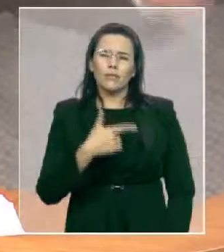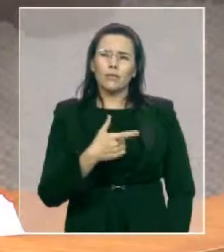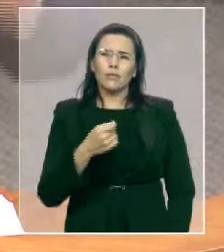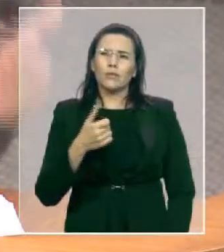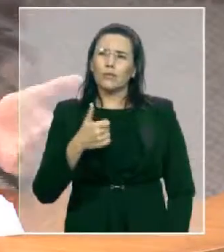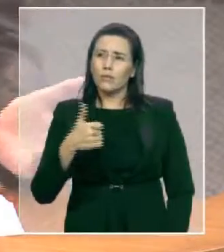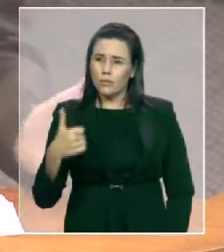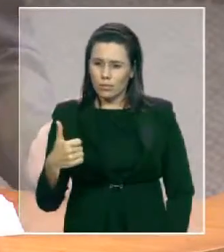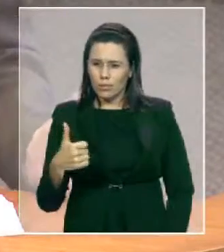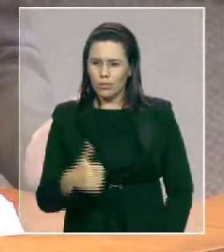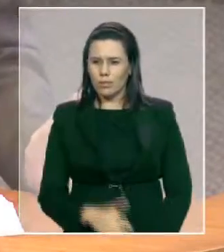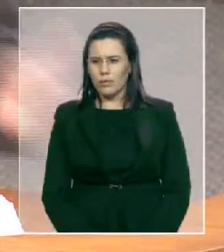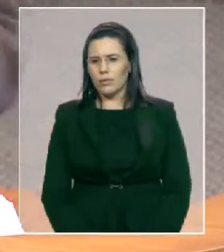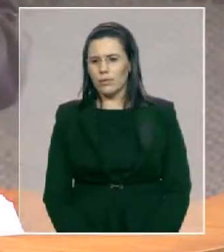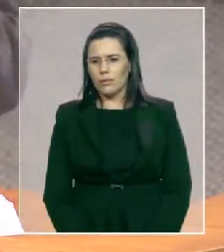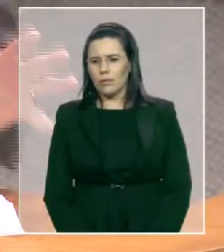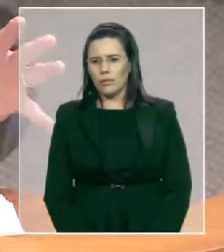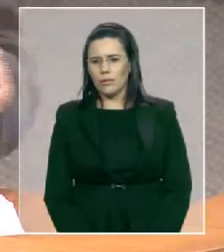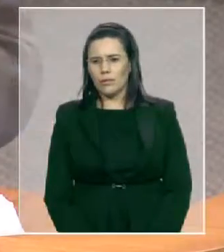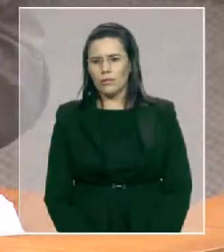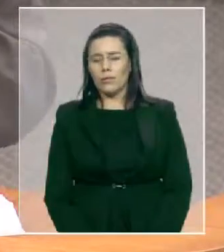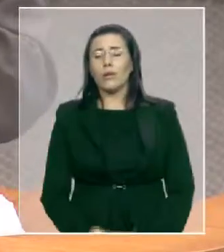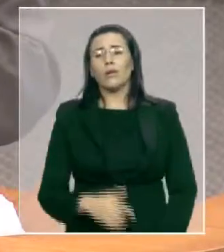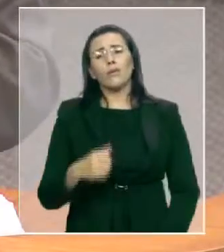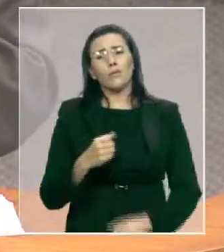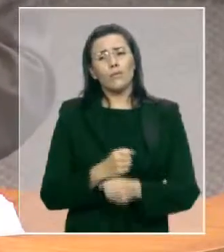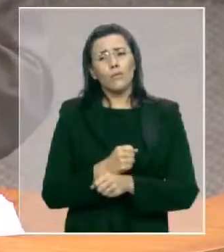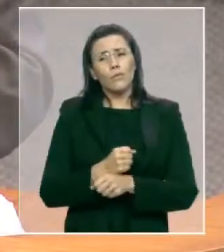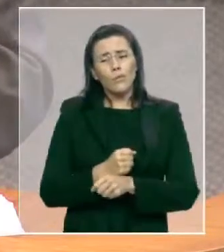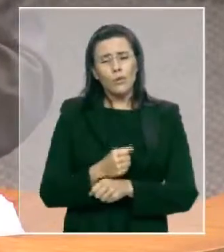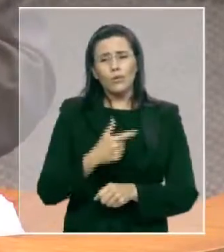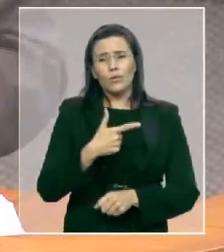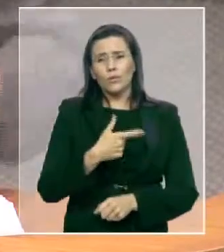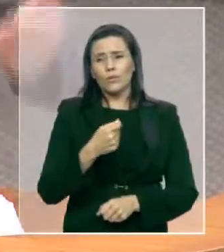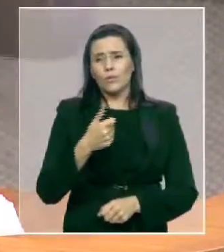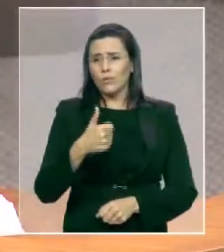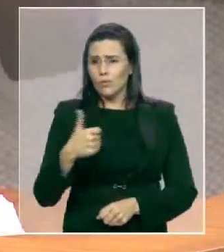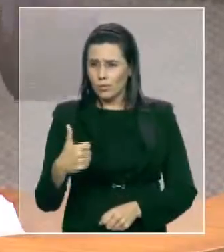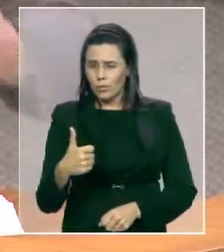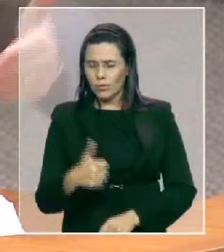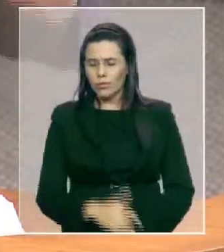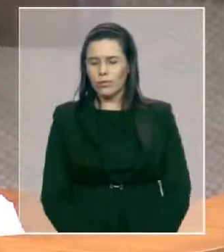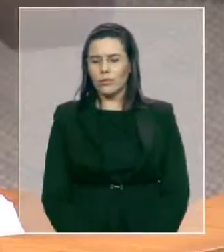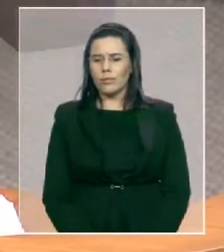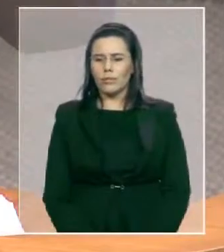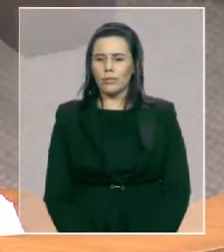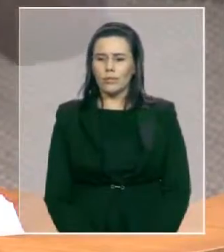dá a entender que foi agora, não foi em 2011. E depois